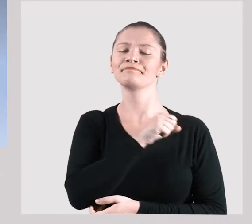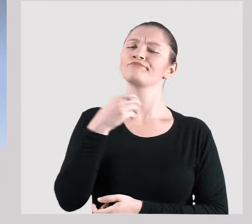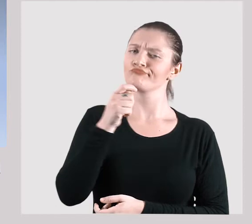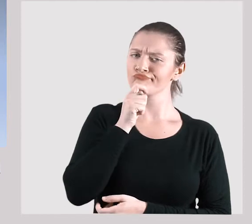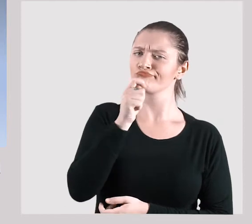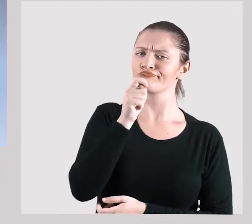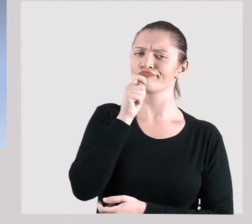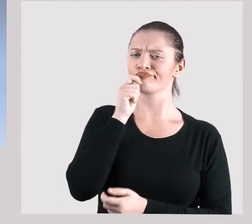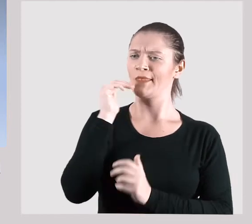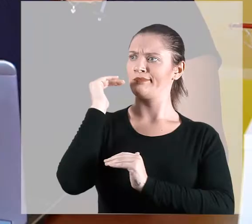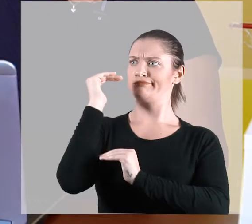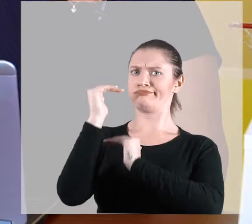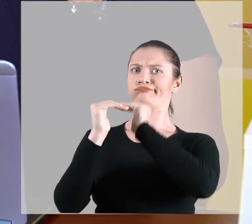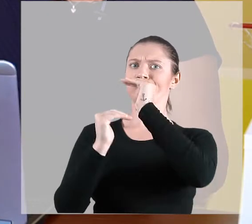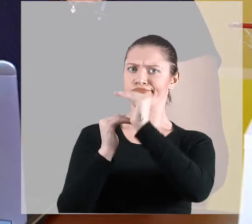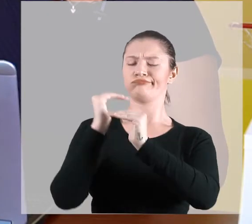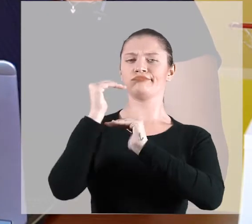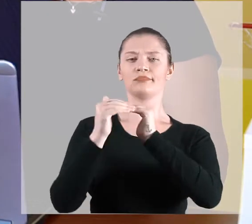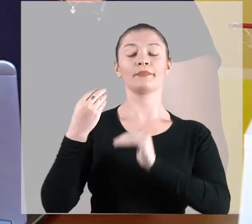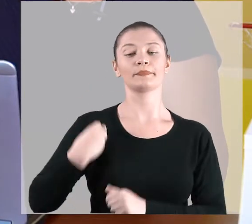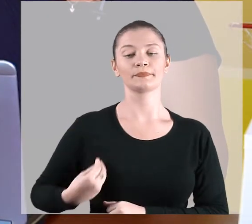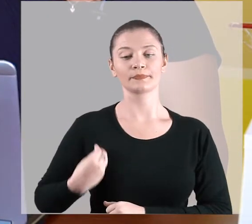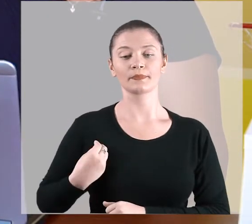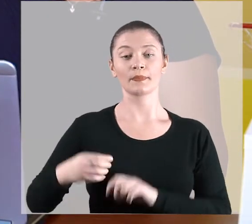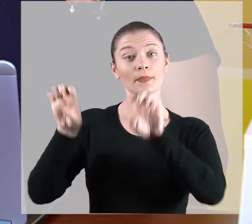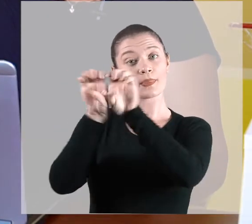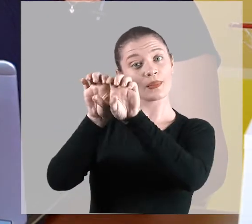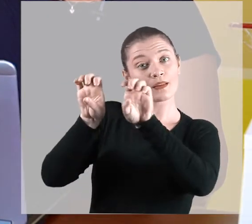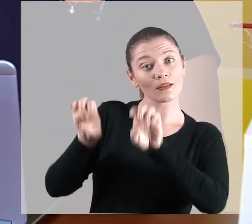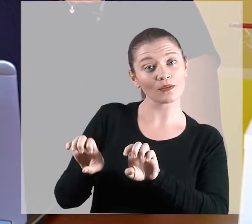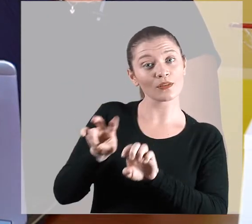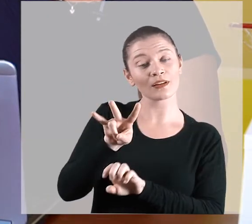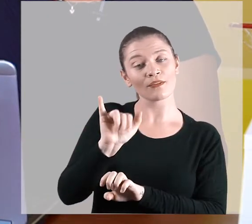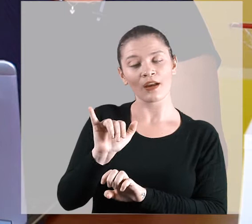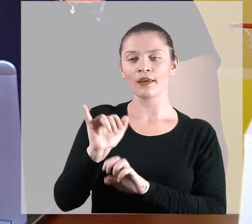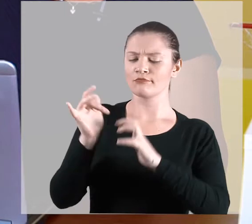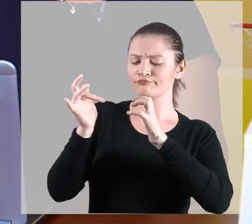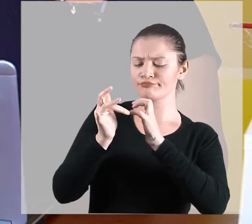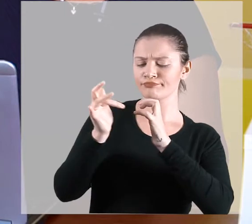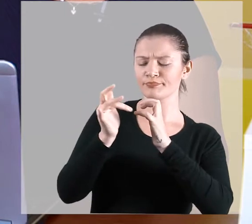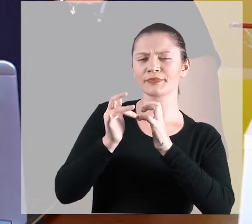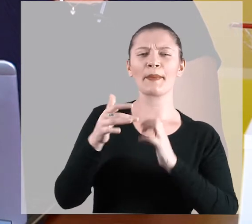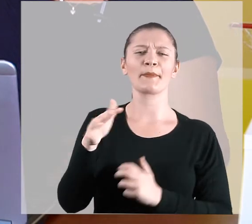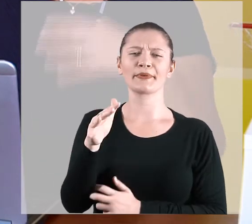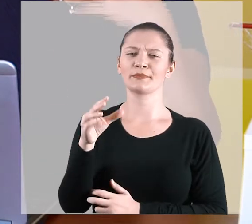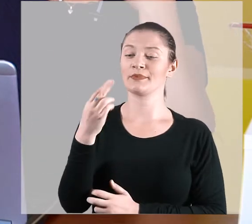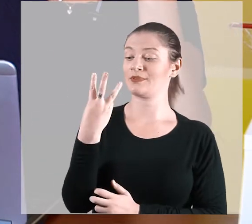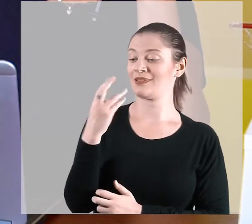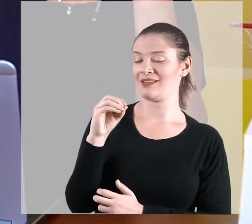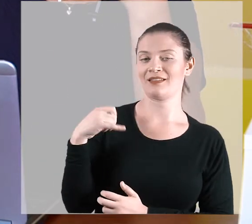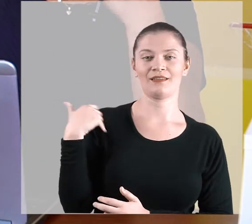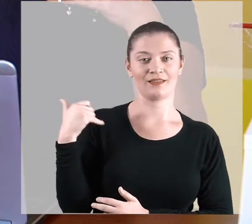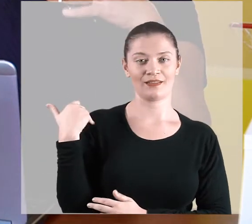amadurecendo essa área. Existem estruturas que vão amadurecer até os 30 anos, a maioria